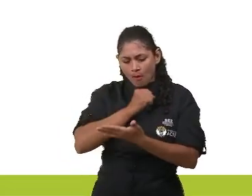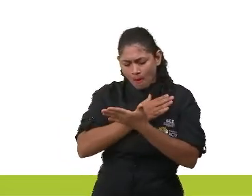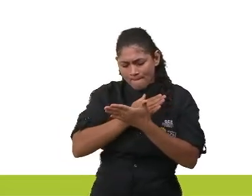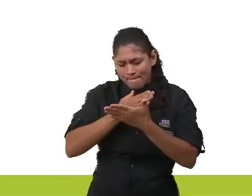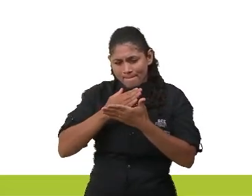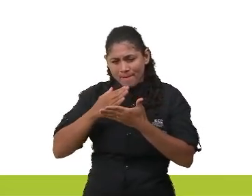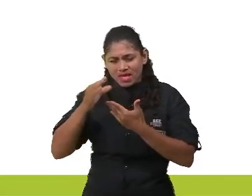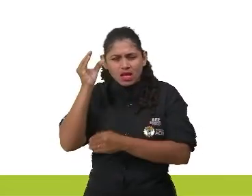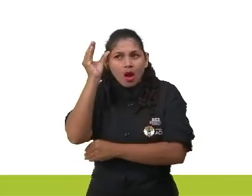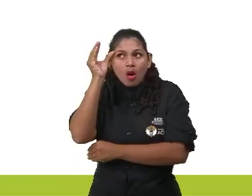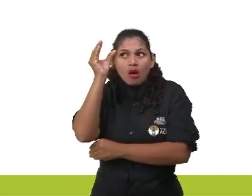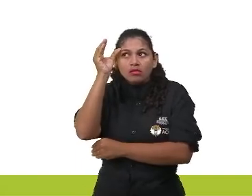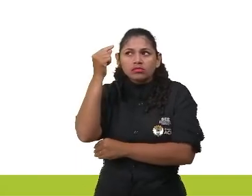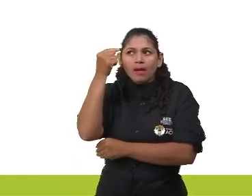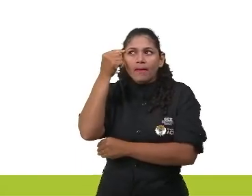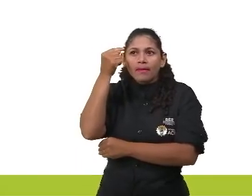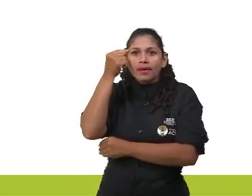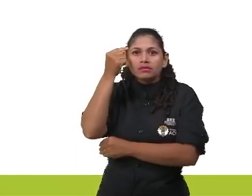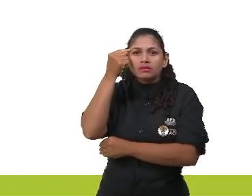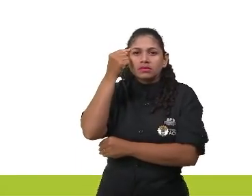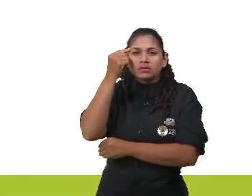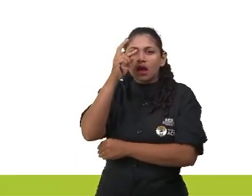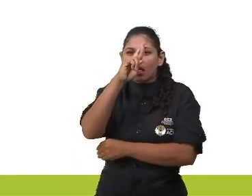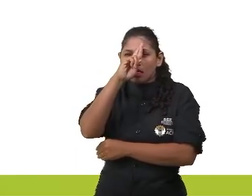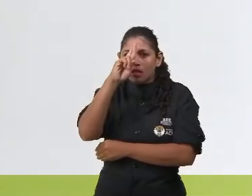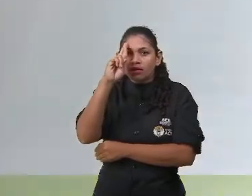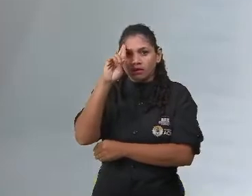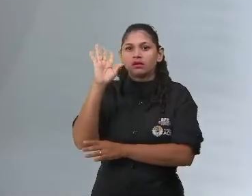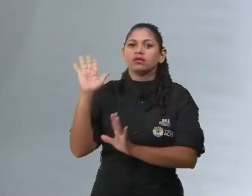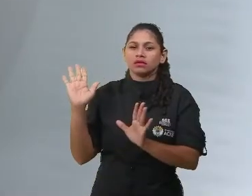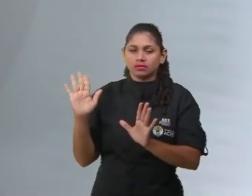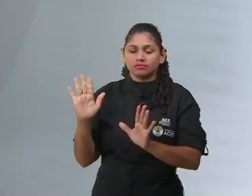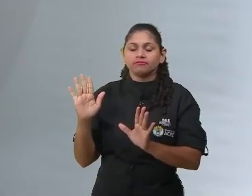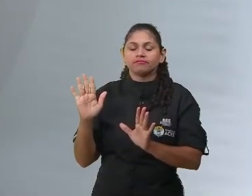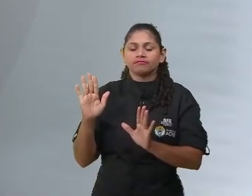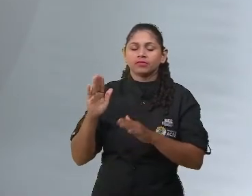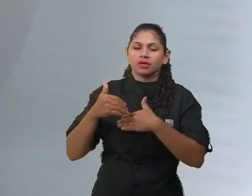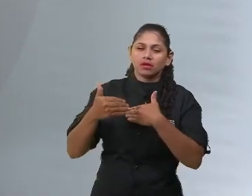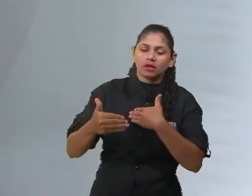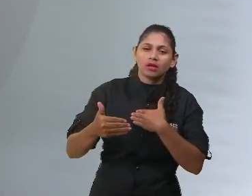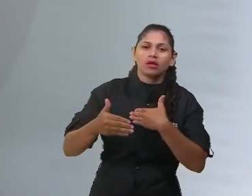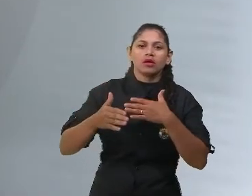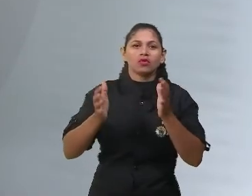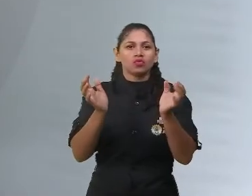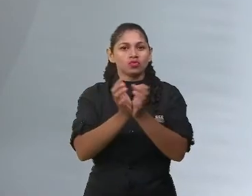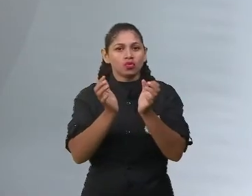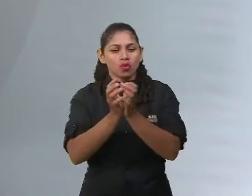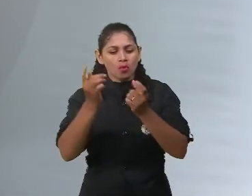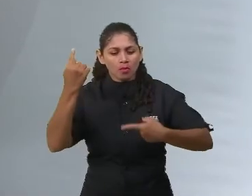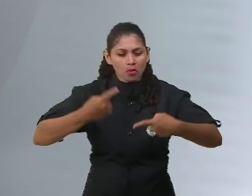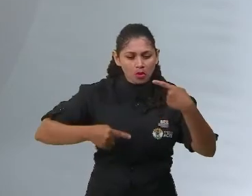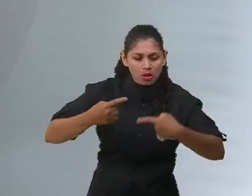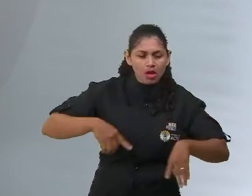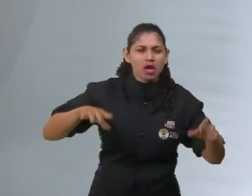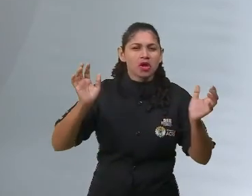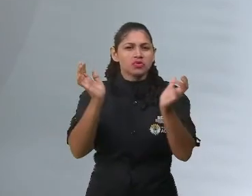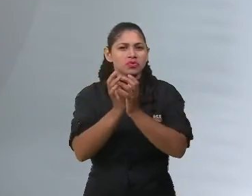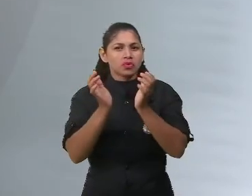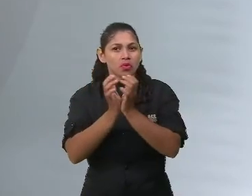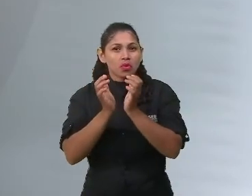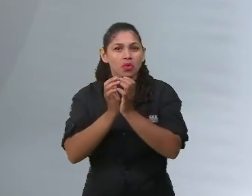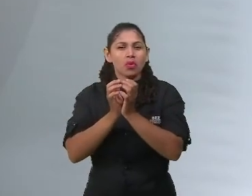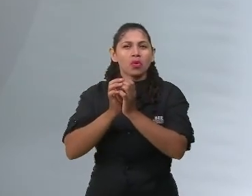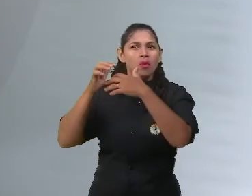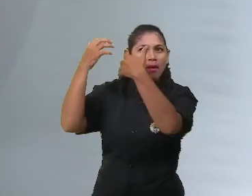sua situação na história. Então, para além de um movimento intelectual, um movimento político, o iluminismo se torna